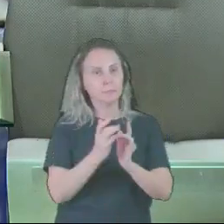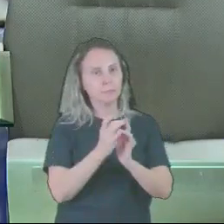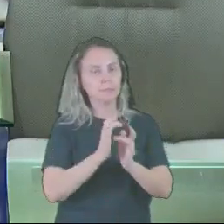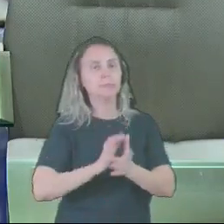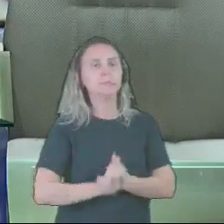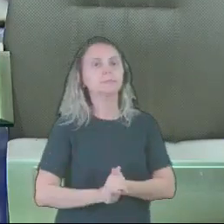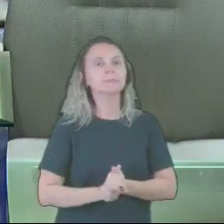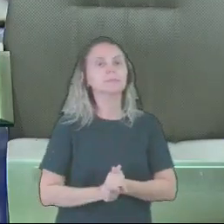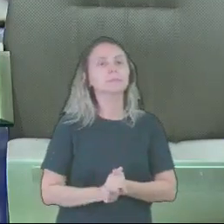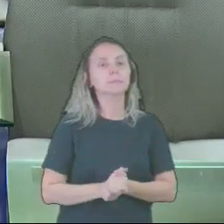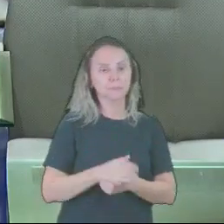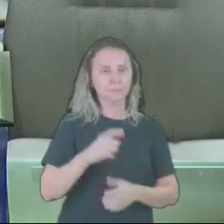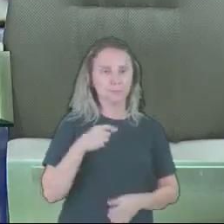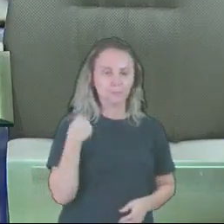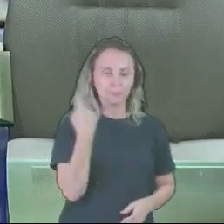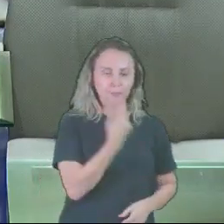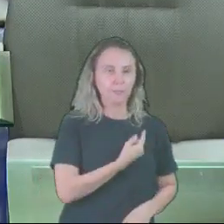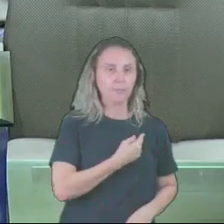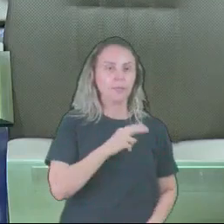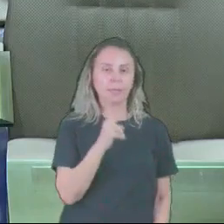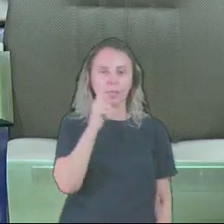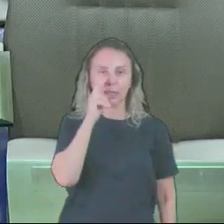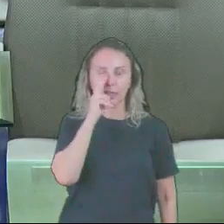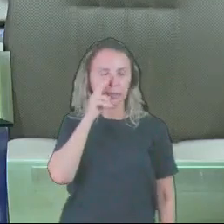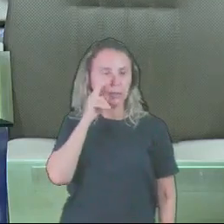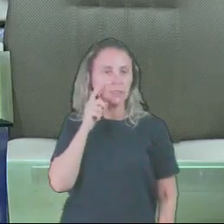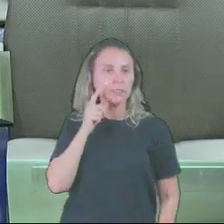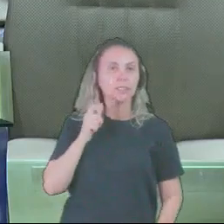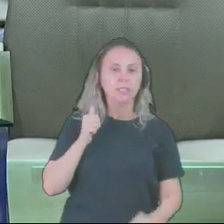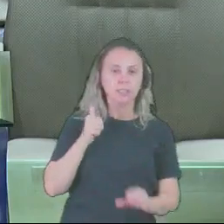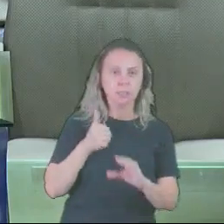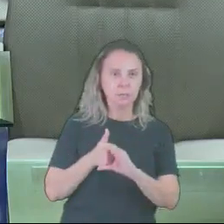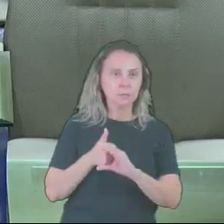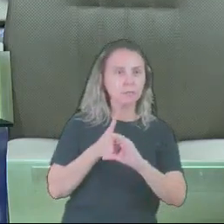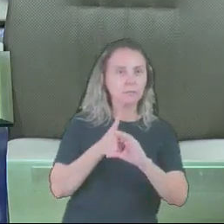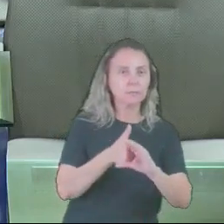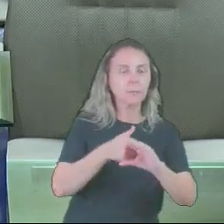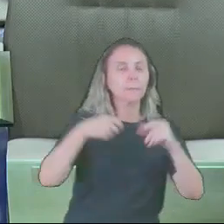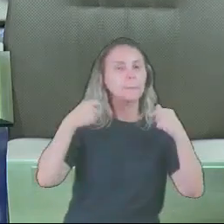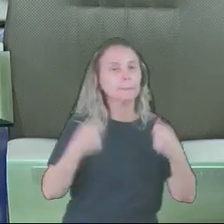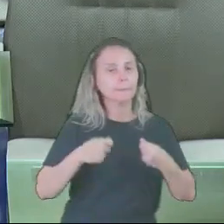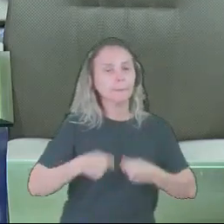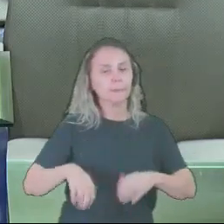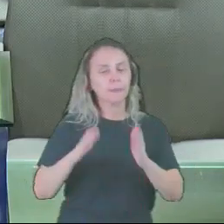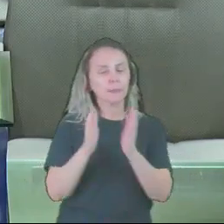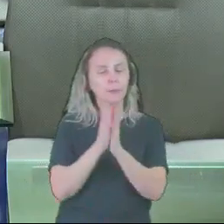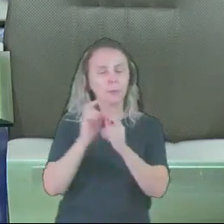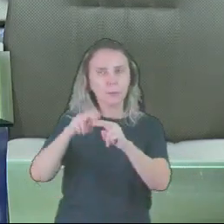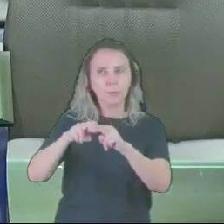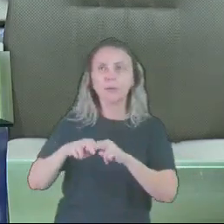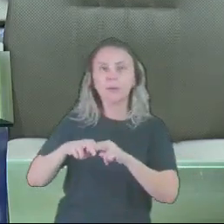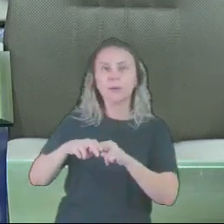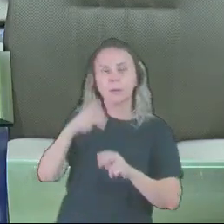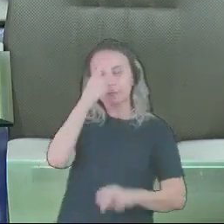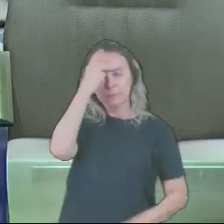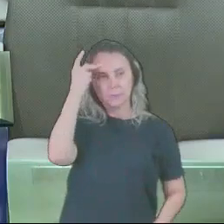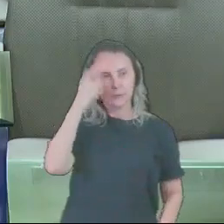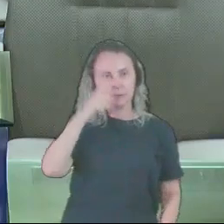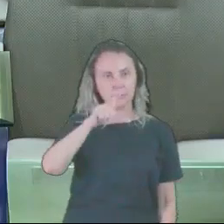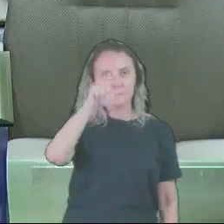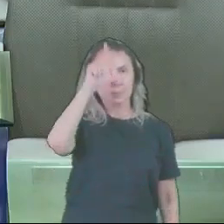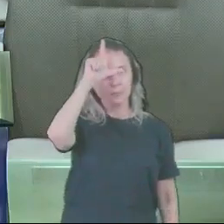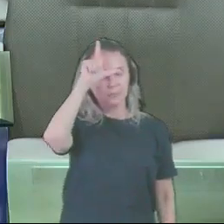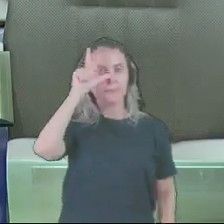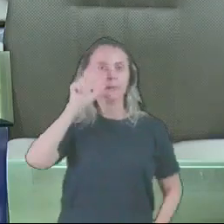e como Cristão nós temos o dever de orar por quem pelas autoridades Paulo escrevendo a sua primeira epístola a Timóteo Capítulo 2